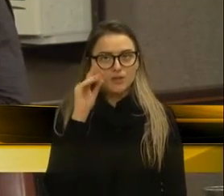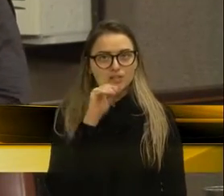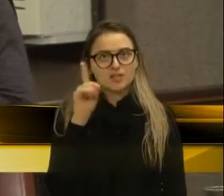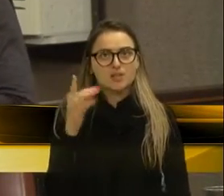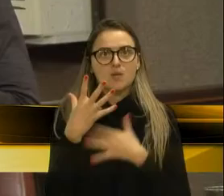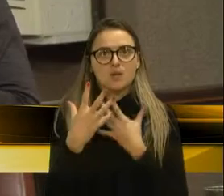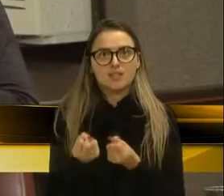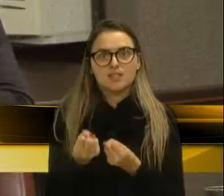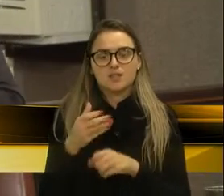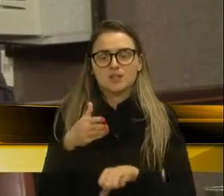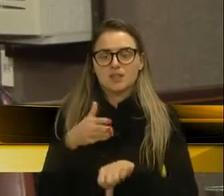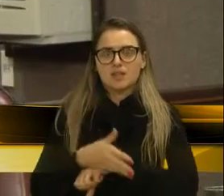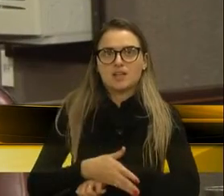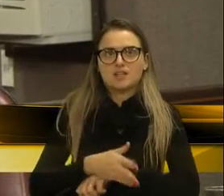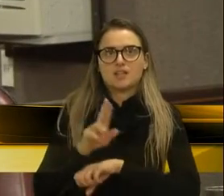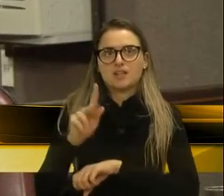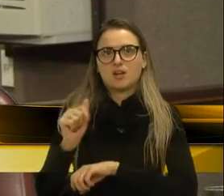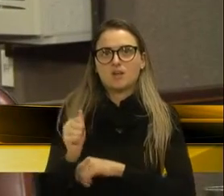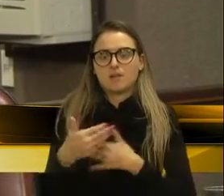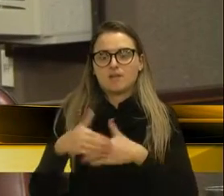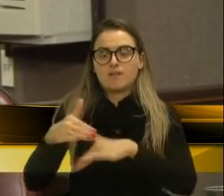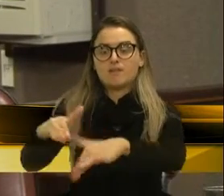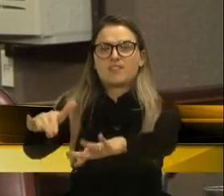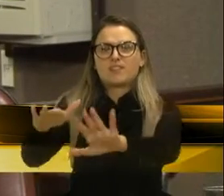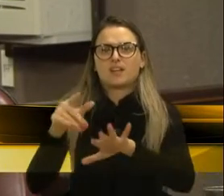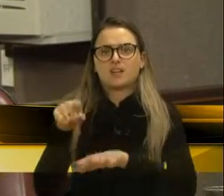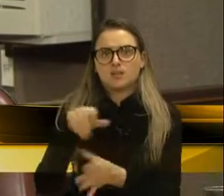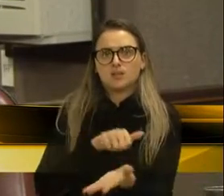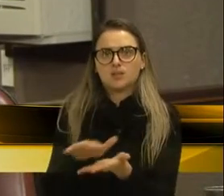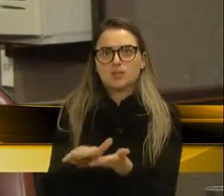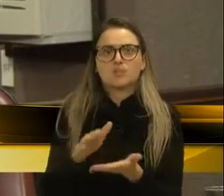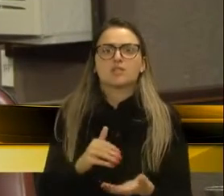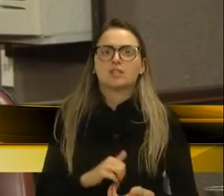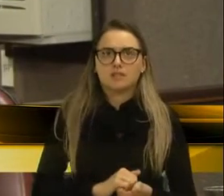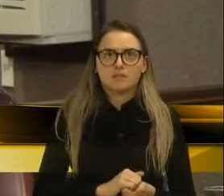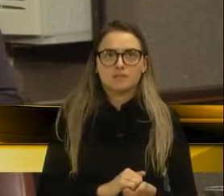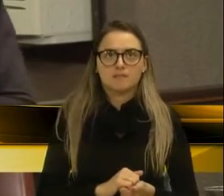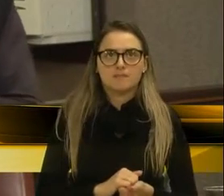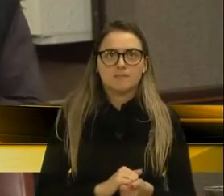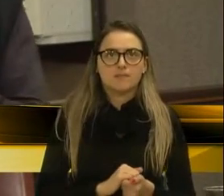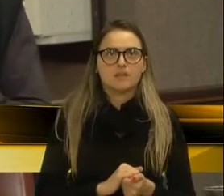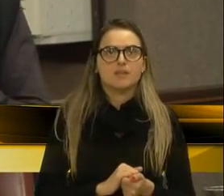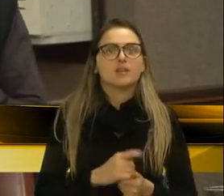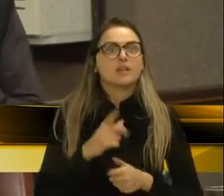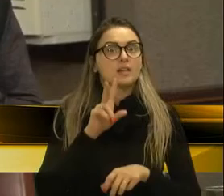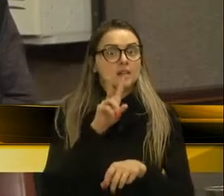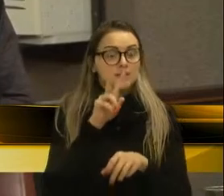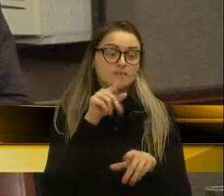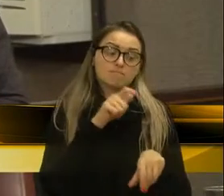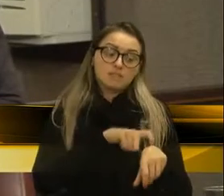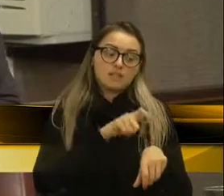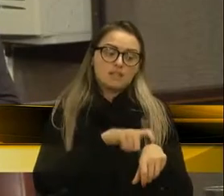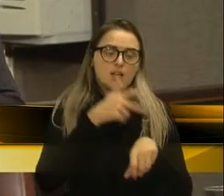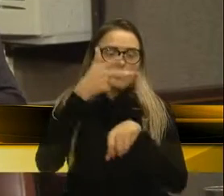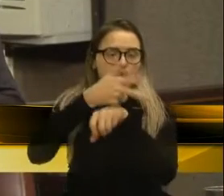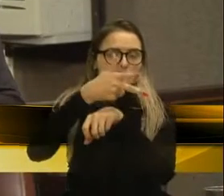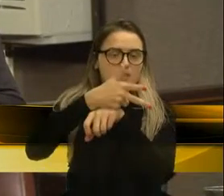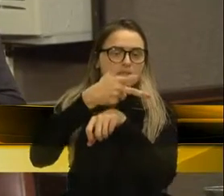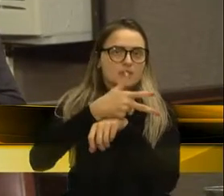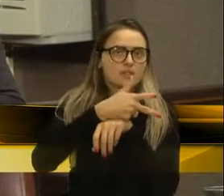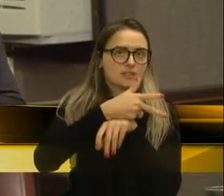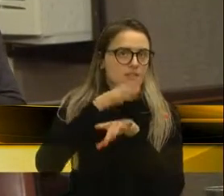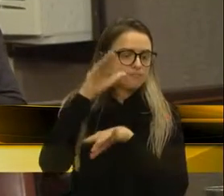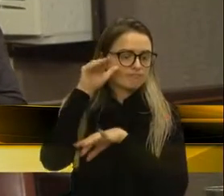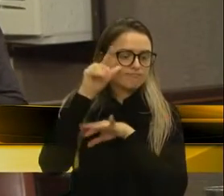lá na UPA. Tuas coisas estão aqui, ó. Cai fora daqui, tu está demitida. Então, ter tempo para cuidar as câmeras de segurança e ficar